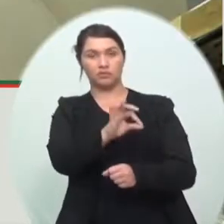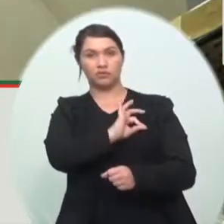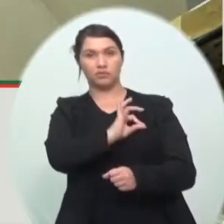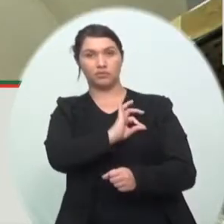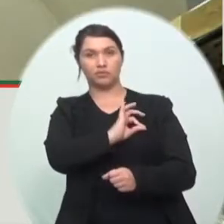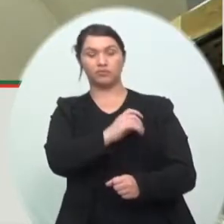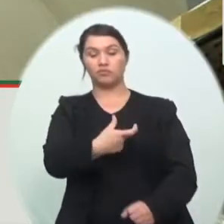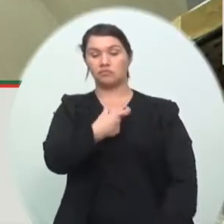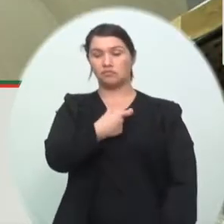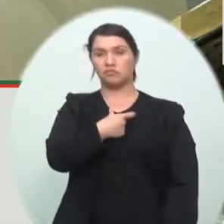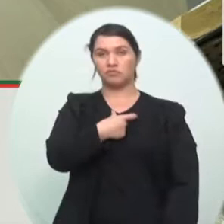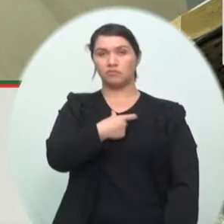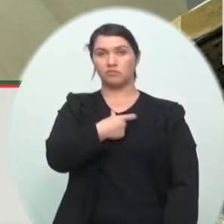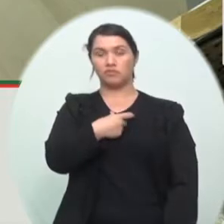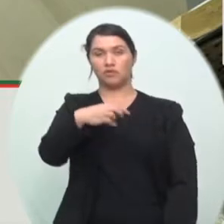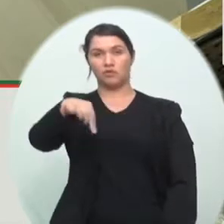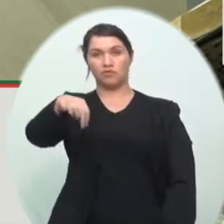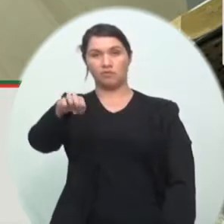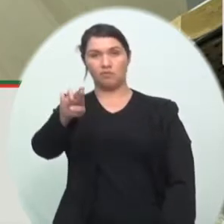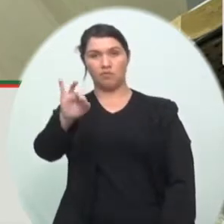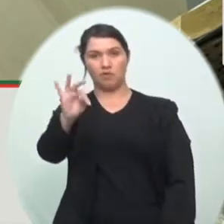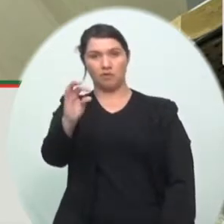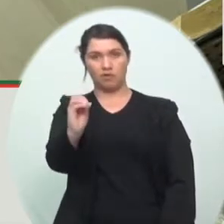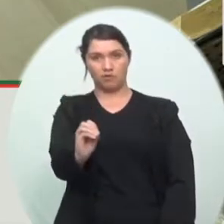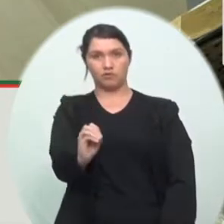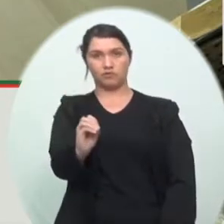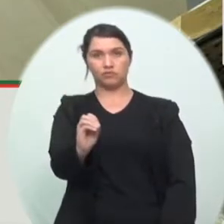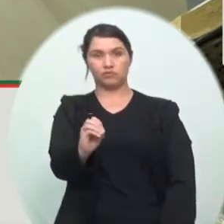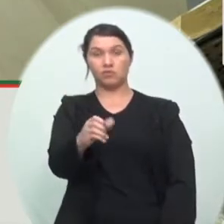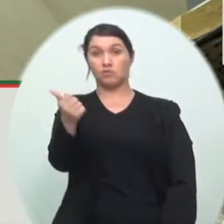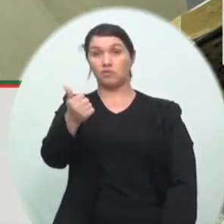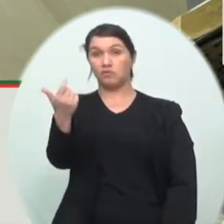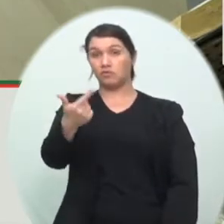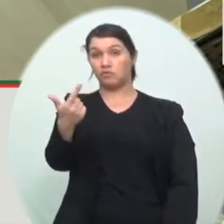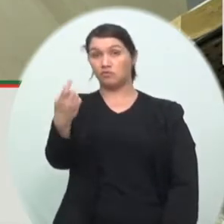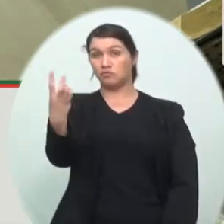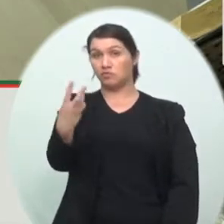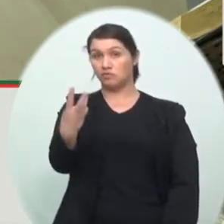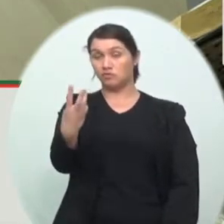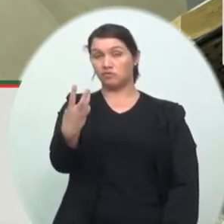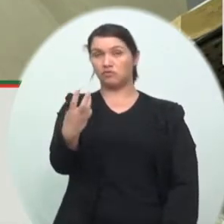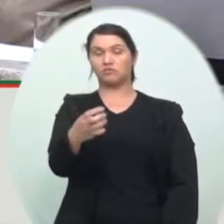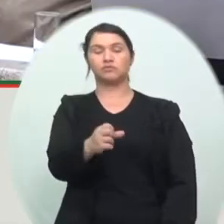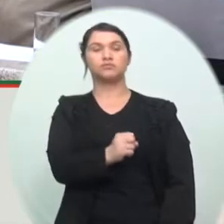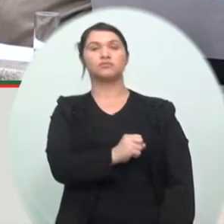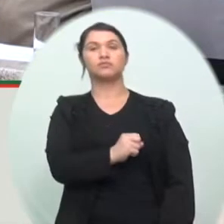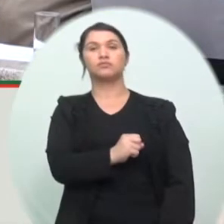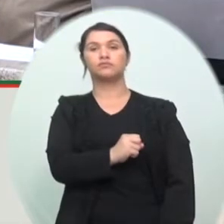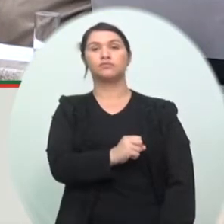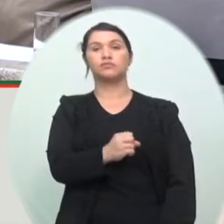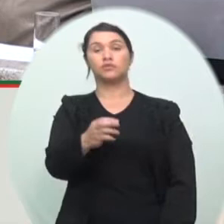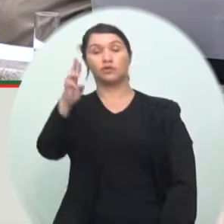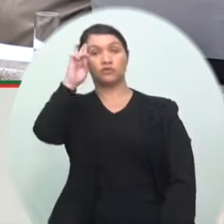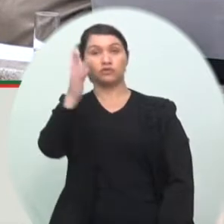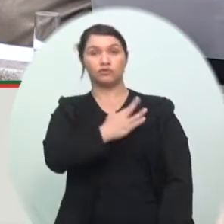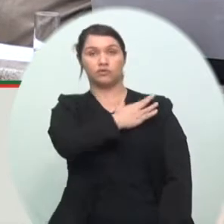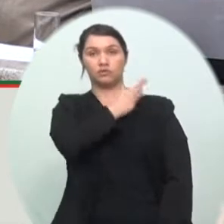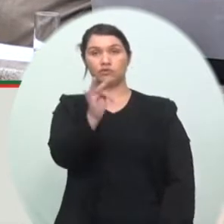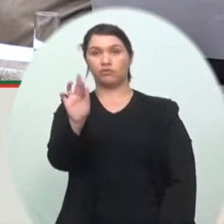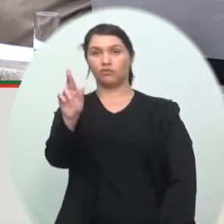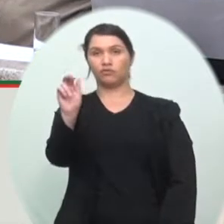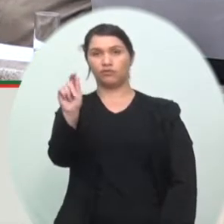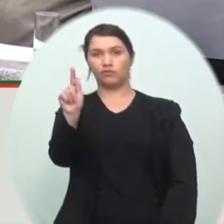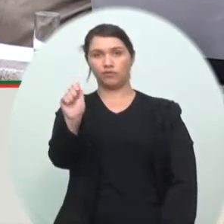Vieira, brasões de mérito 3º, 2º e 1ª categorias, Tenente Coronel Fraga é natural de